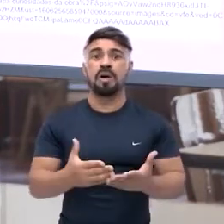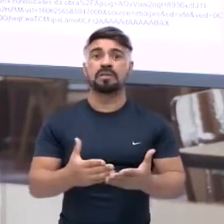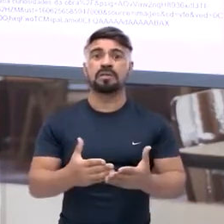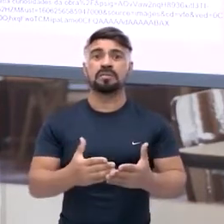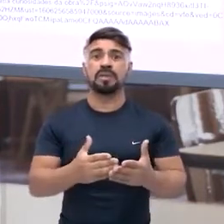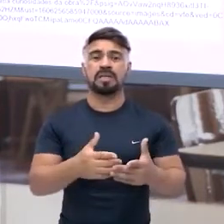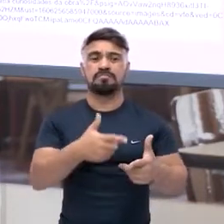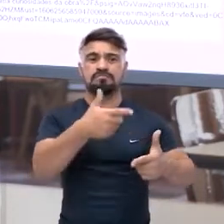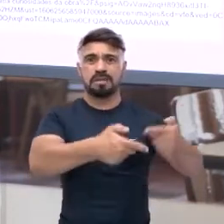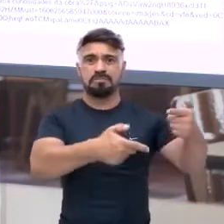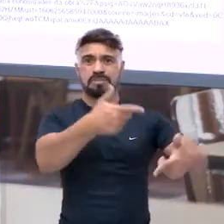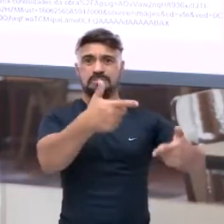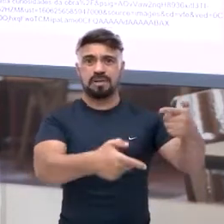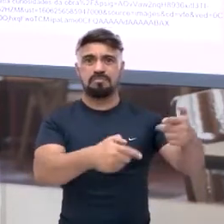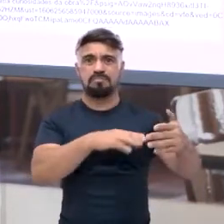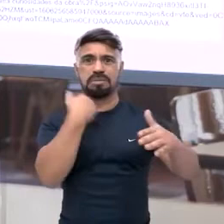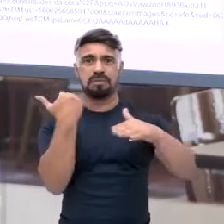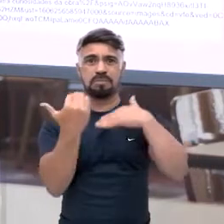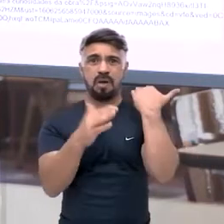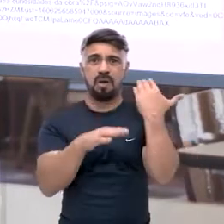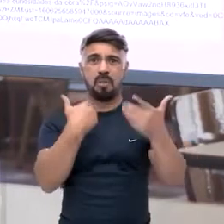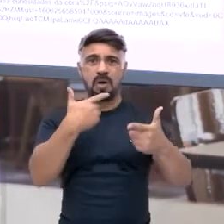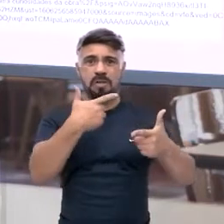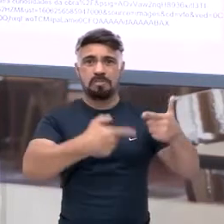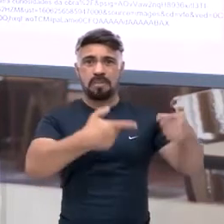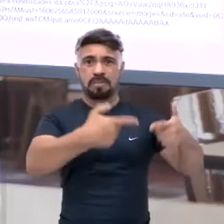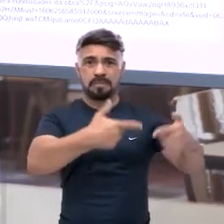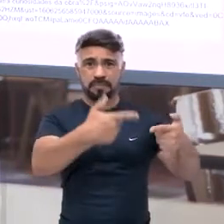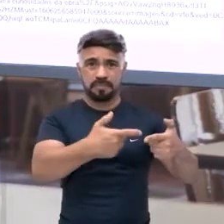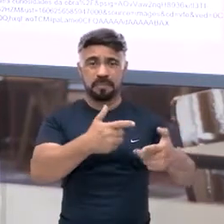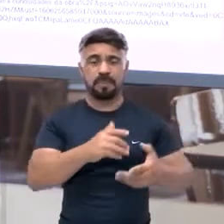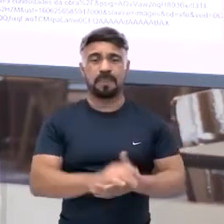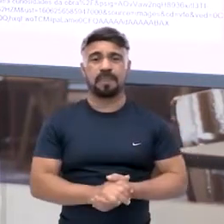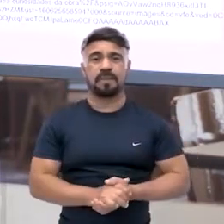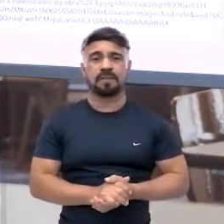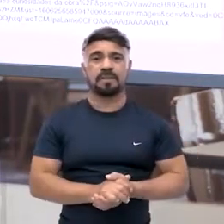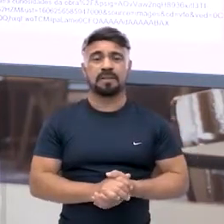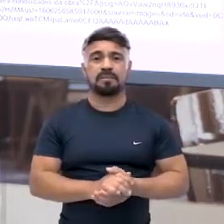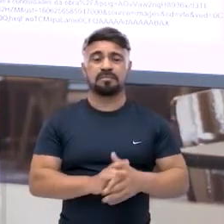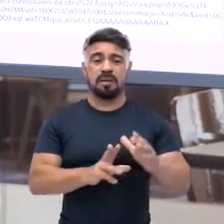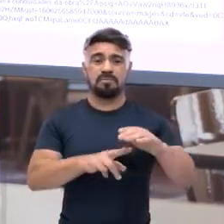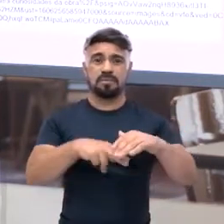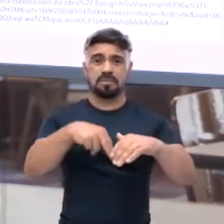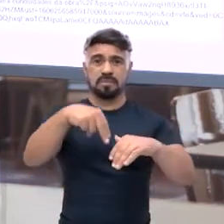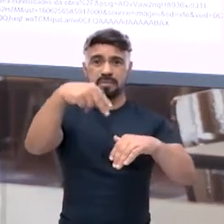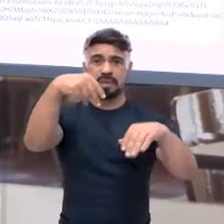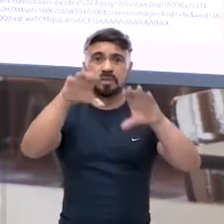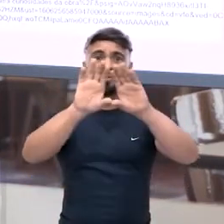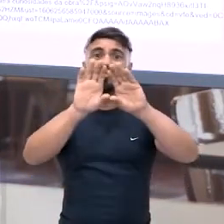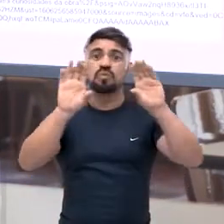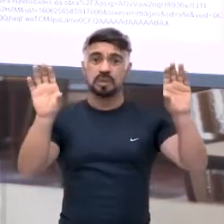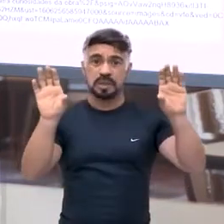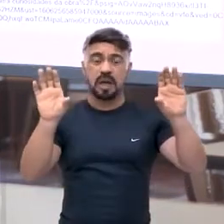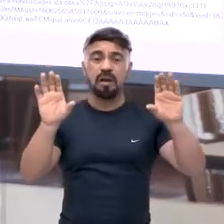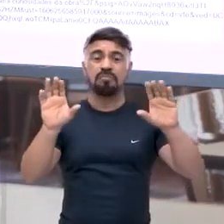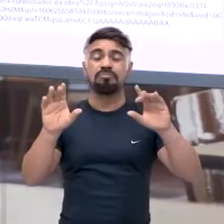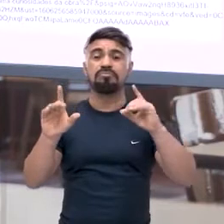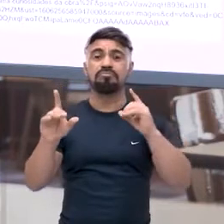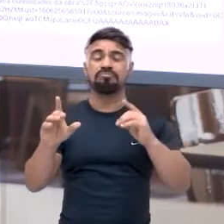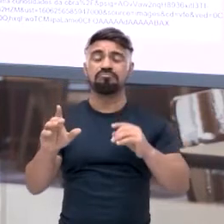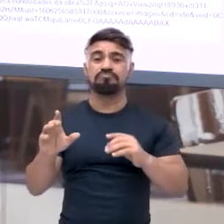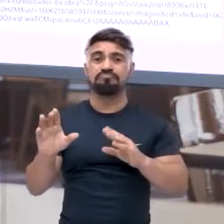Quando eles são assassinados, eles são mortos a bala, a tiro, Quando eles chegam no céu, eles